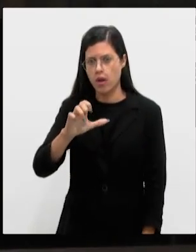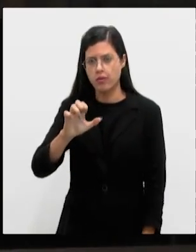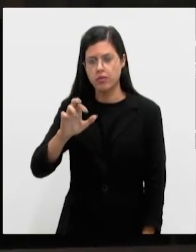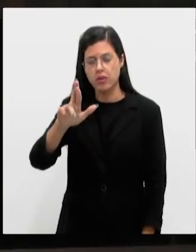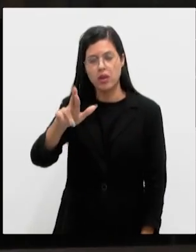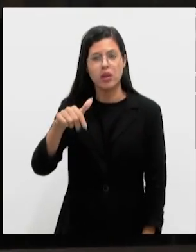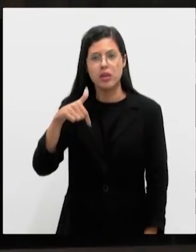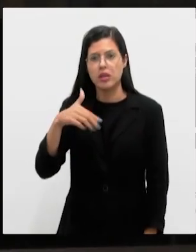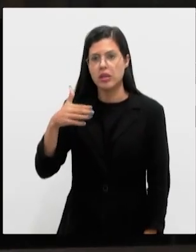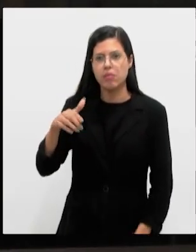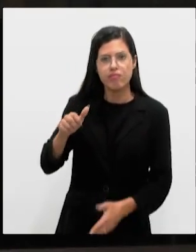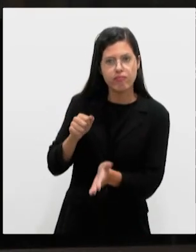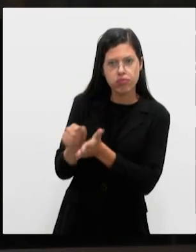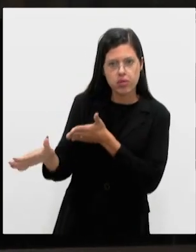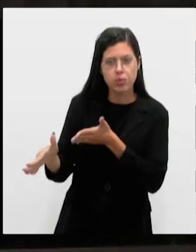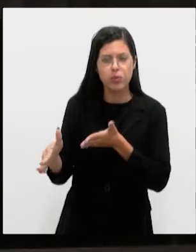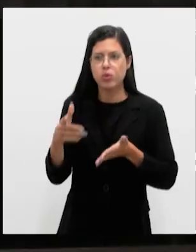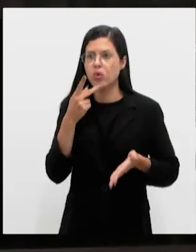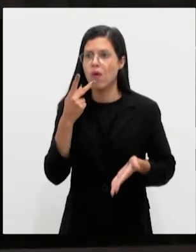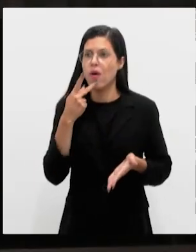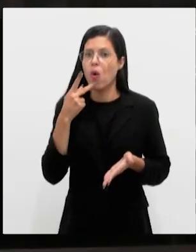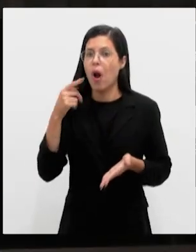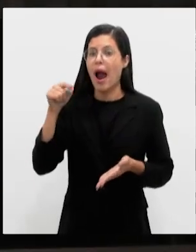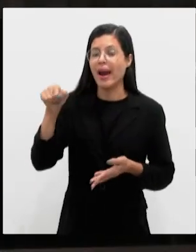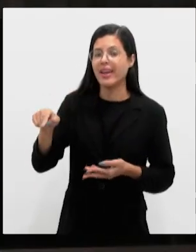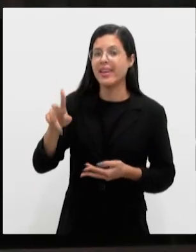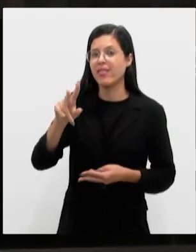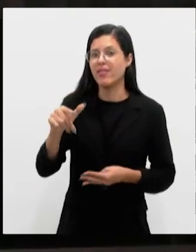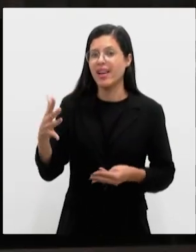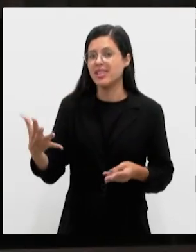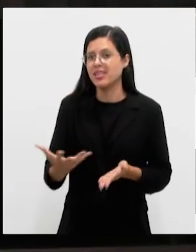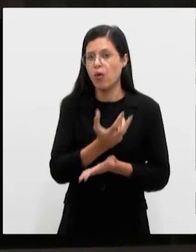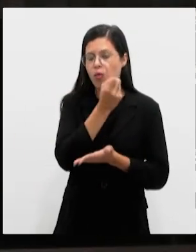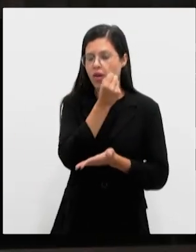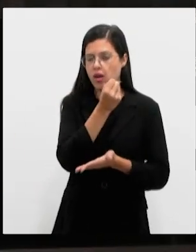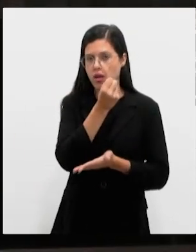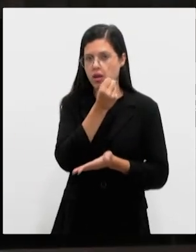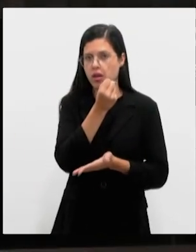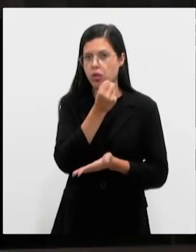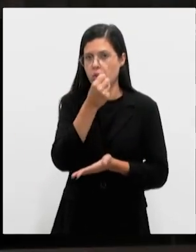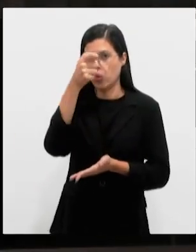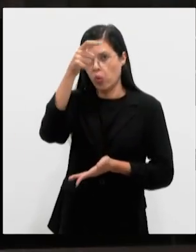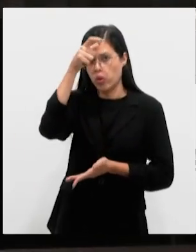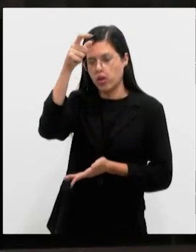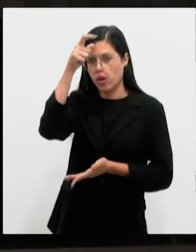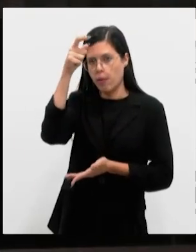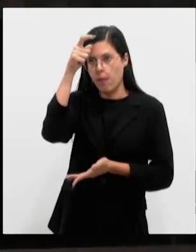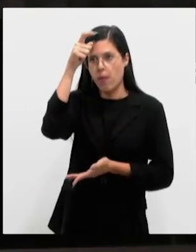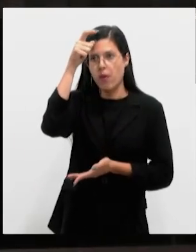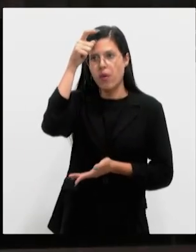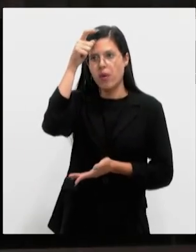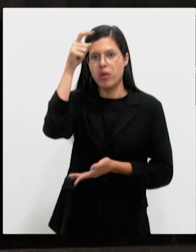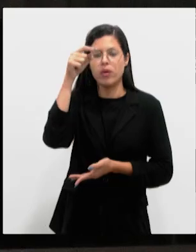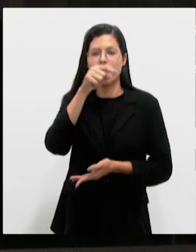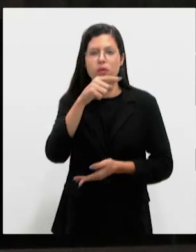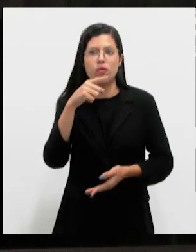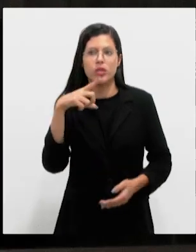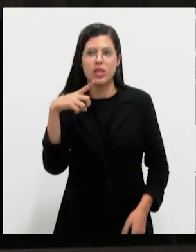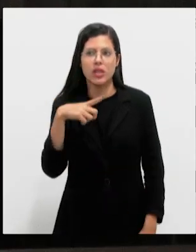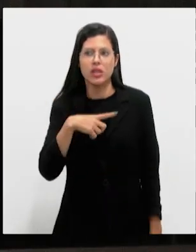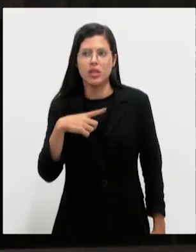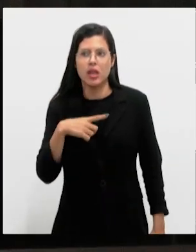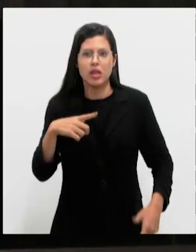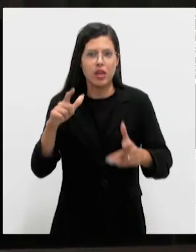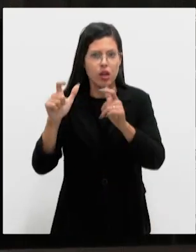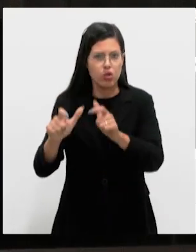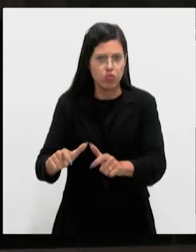fora, dizendo o seguinte: aqui você vai se salvar do demônio que você está trazendo lá daquele lugar